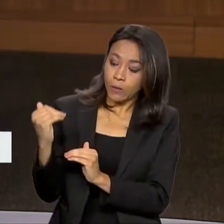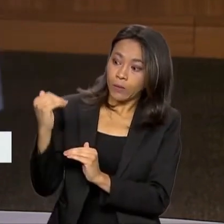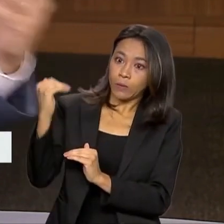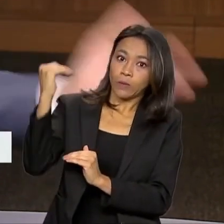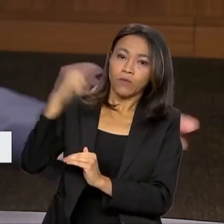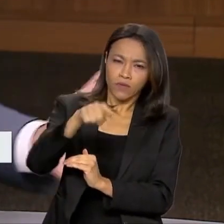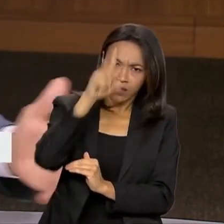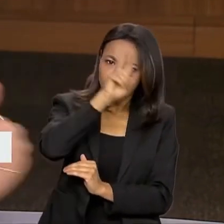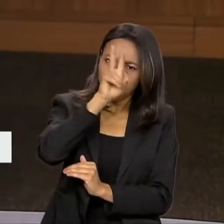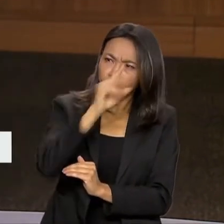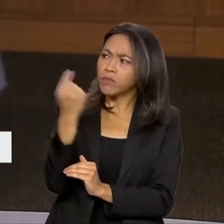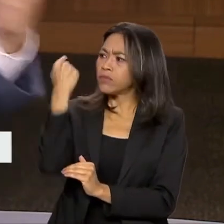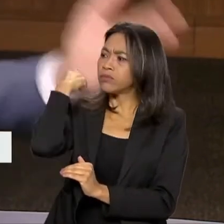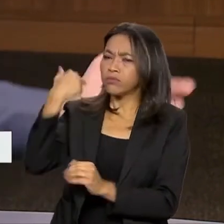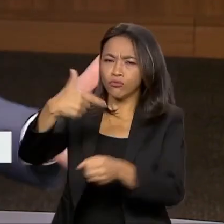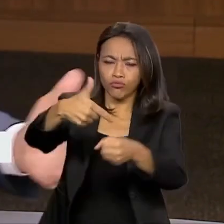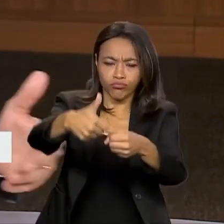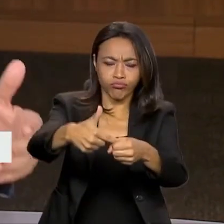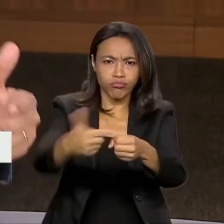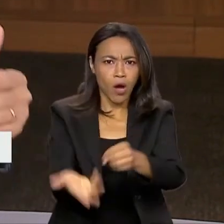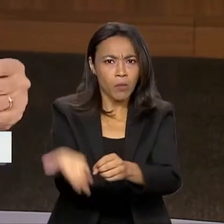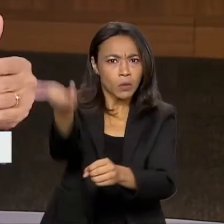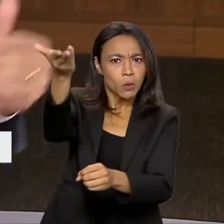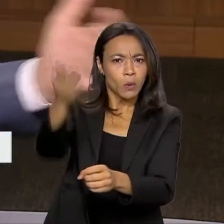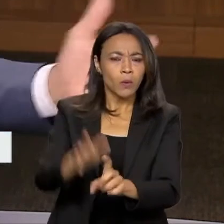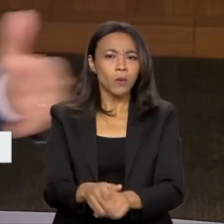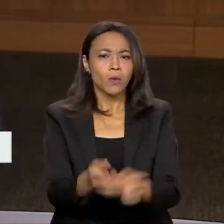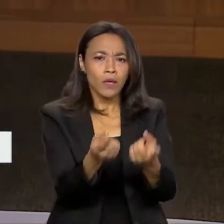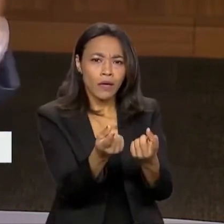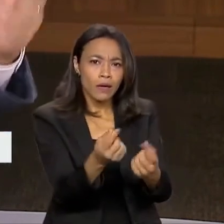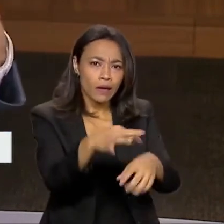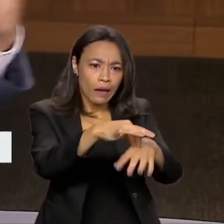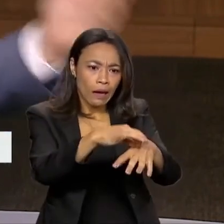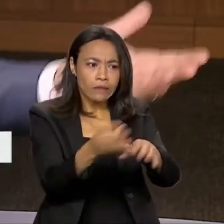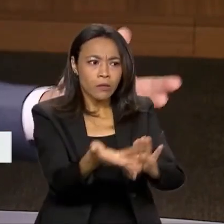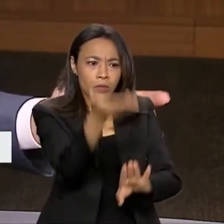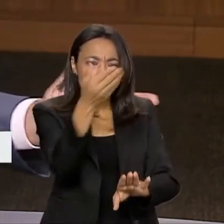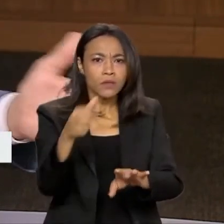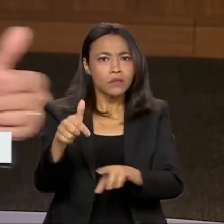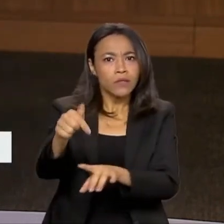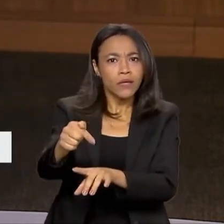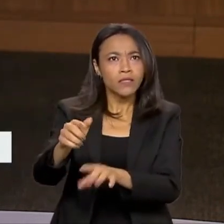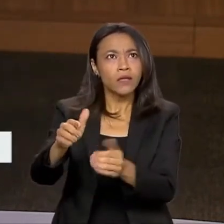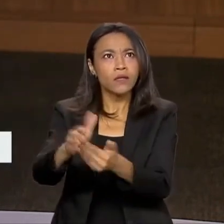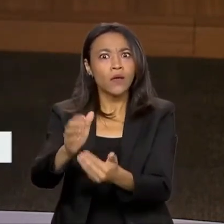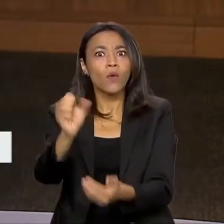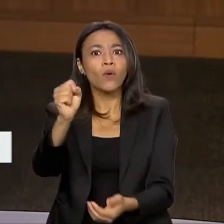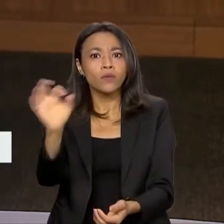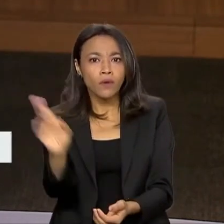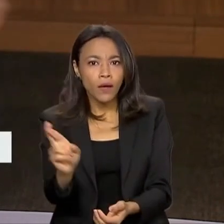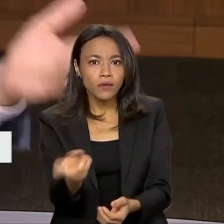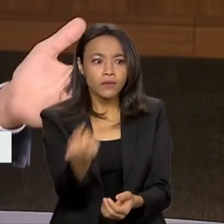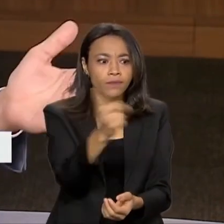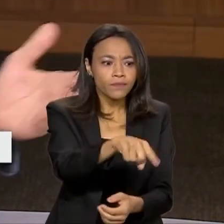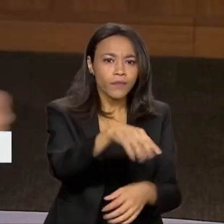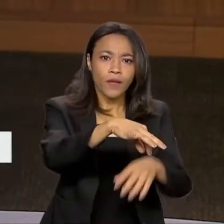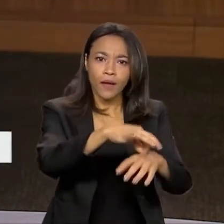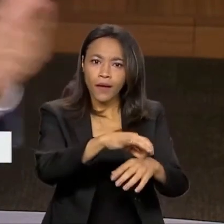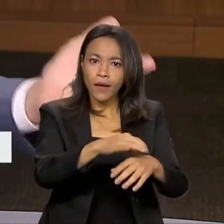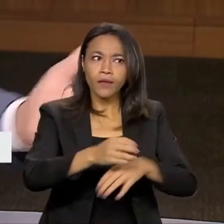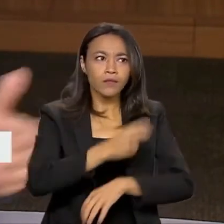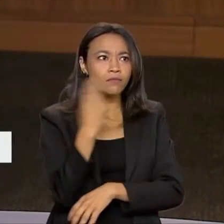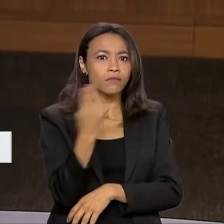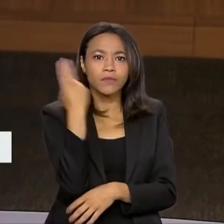ficar o preço dos combustíveis o preço da carne prende combustível chegou a 7 8 reais preço da carne em